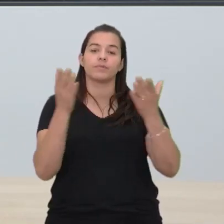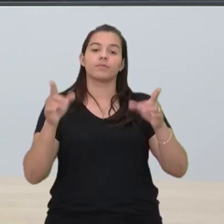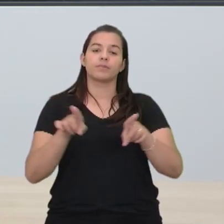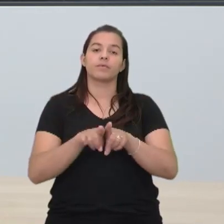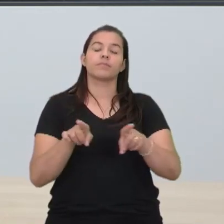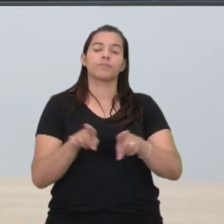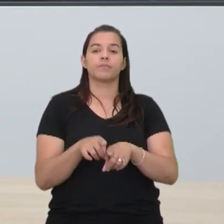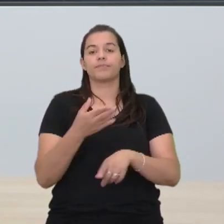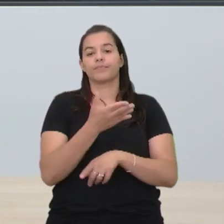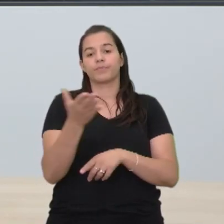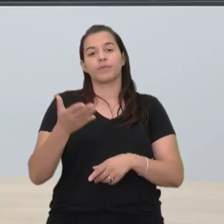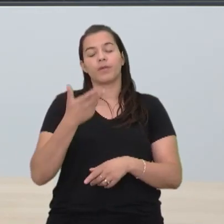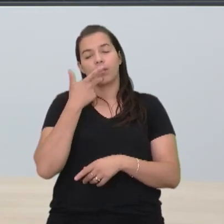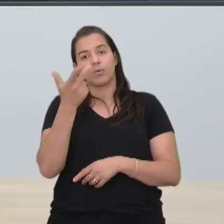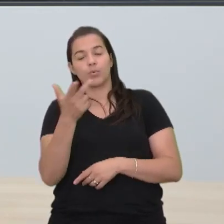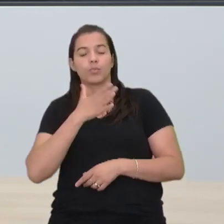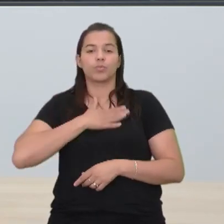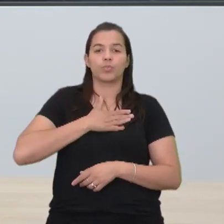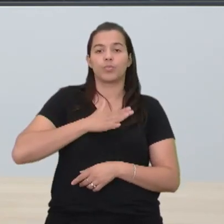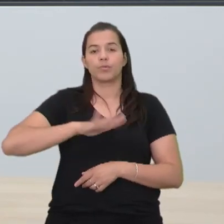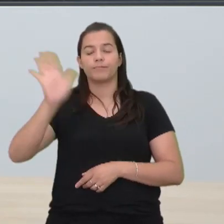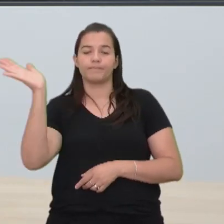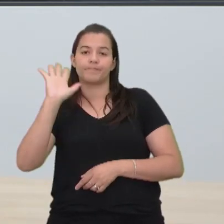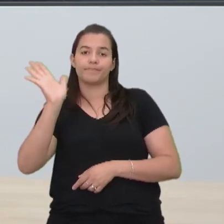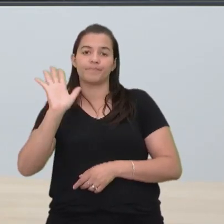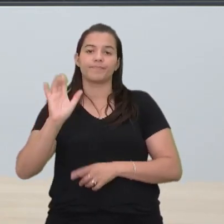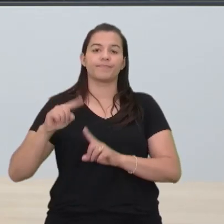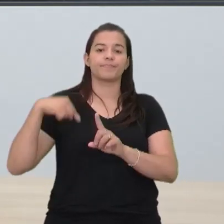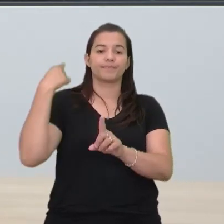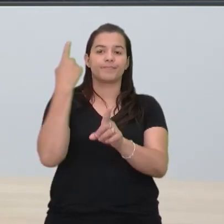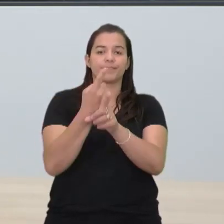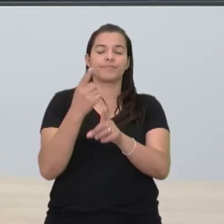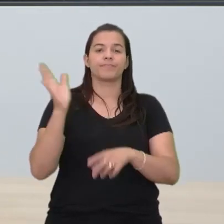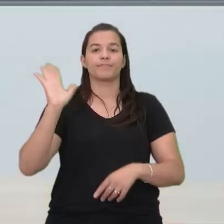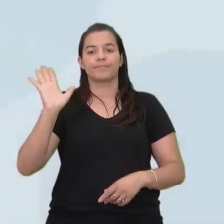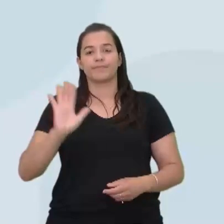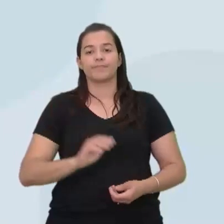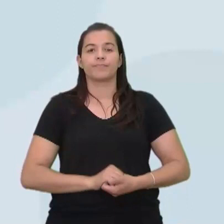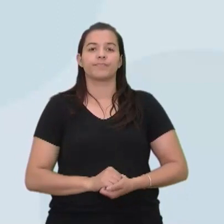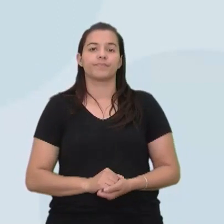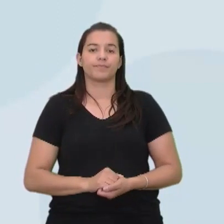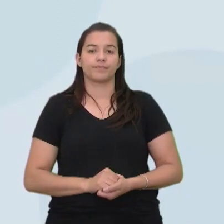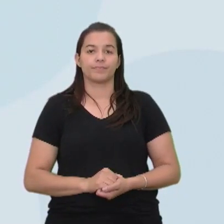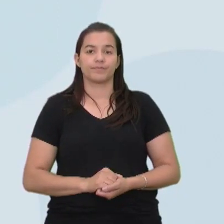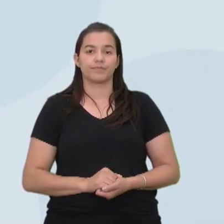digam se vocês gostaram ou não, que eu agradeço. E a gente se vê numa próxima, tá bom, pessoal? Valeu, tchau, tchau!